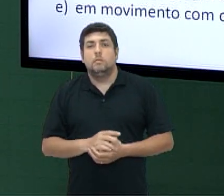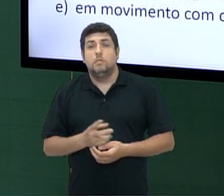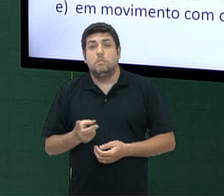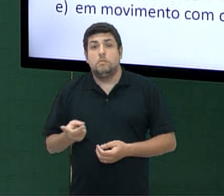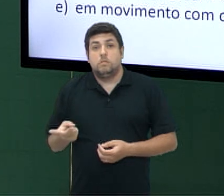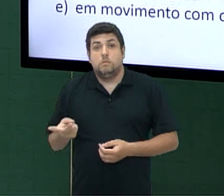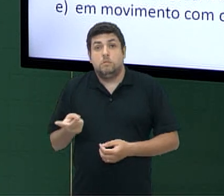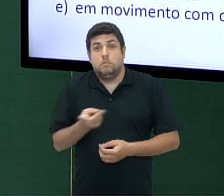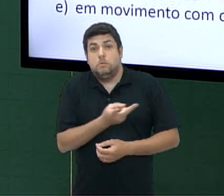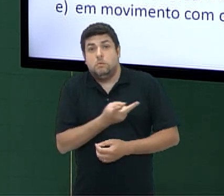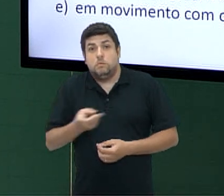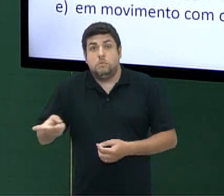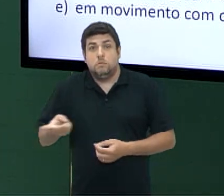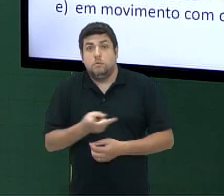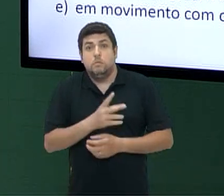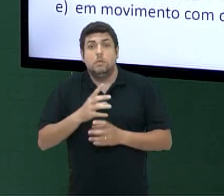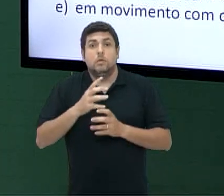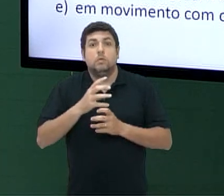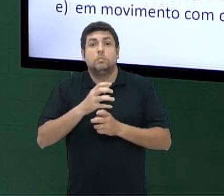quanto?